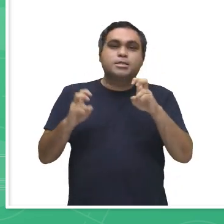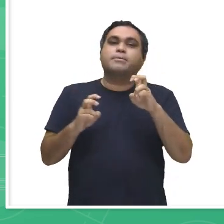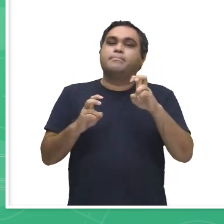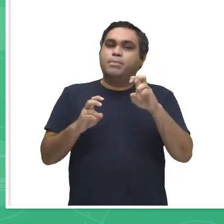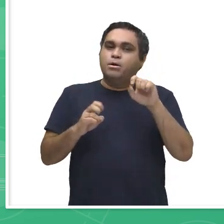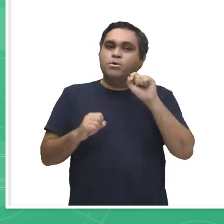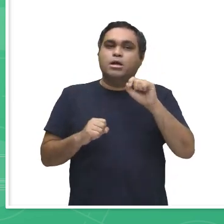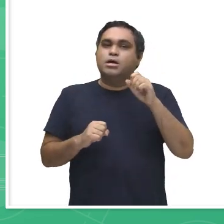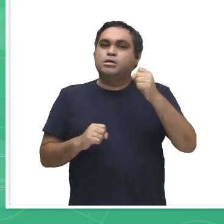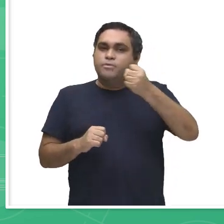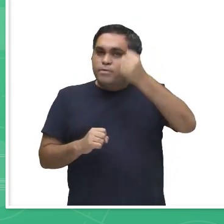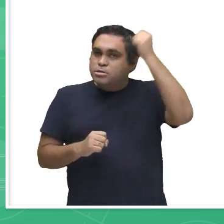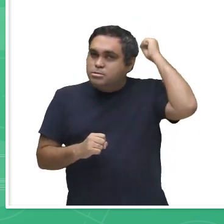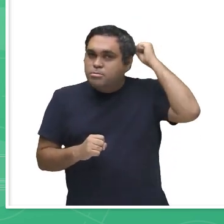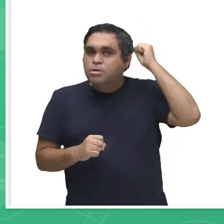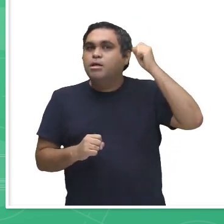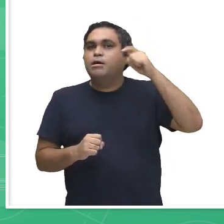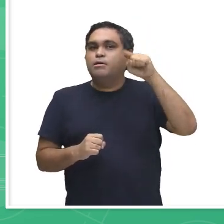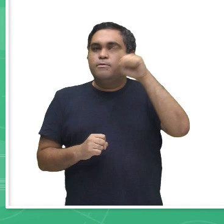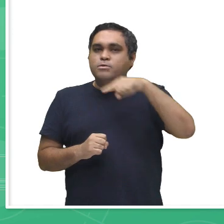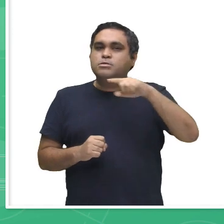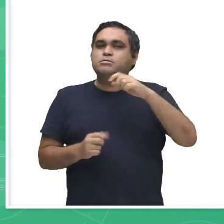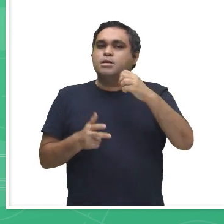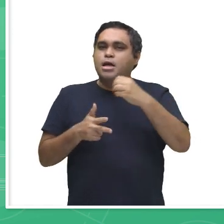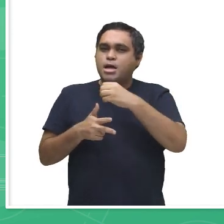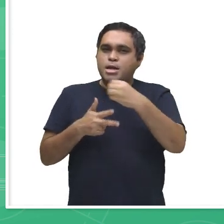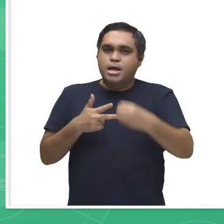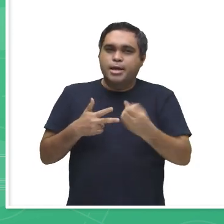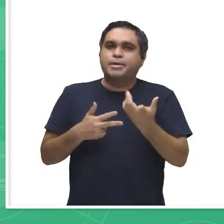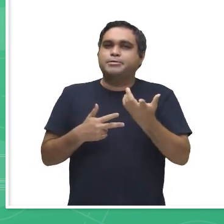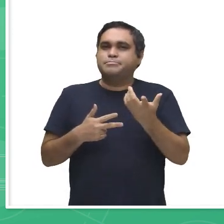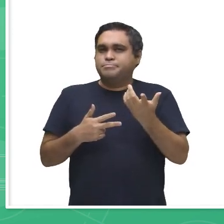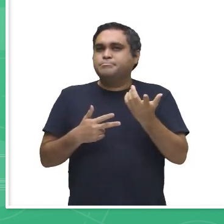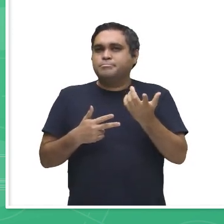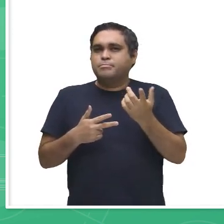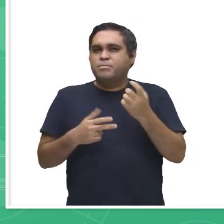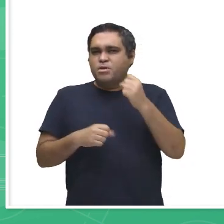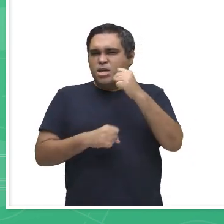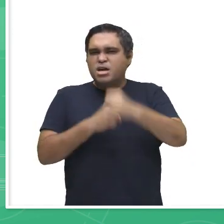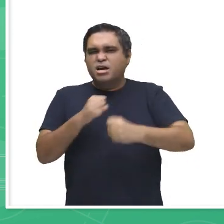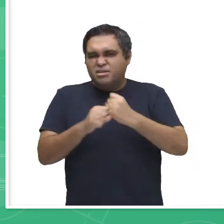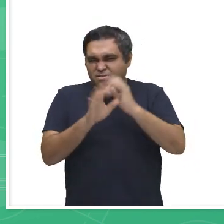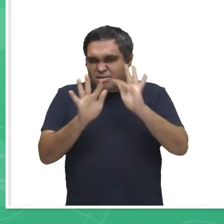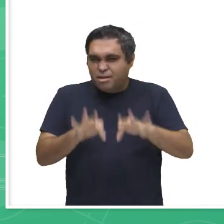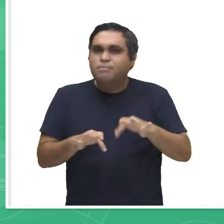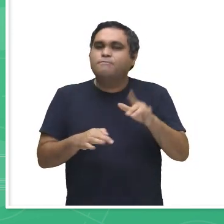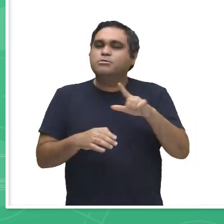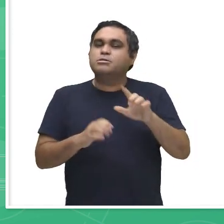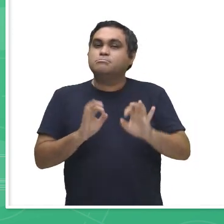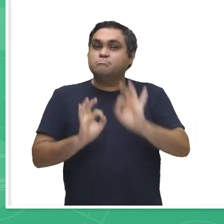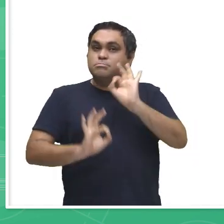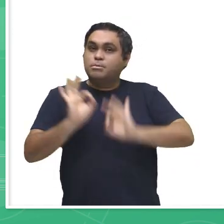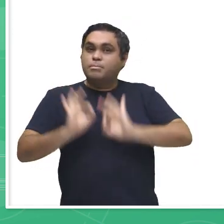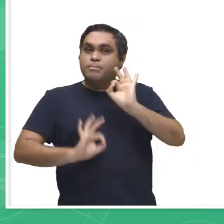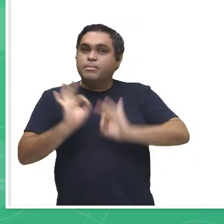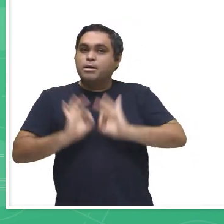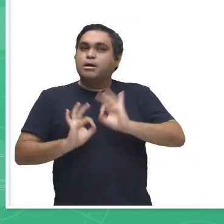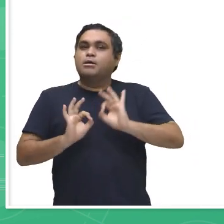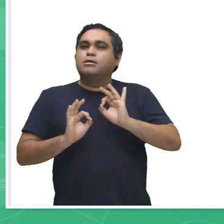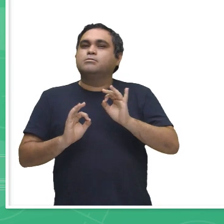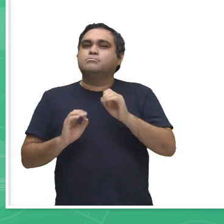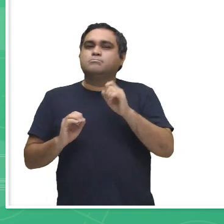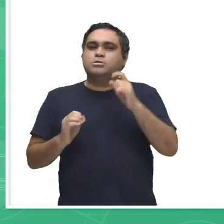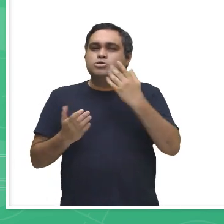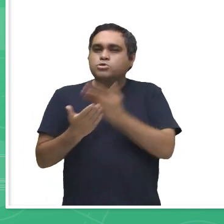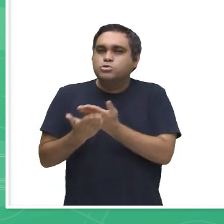vestibular. Vocês que vão trabalhar agora, nem fazer vestibular esse final do ano, se preparem, voltem no início daí, peguem as cartelas,